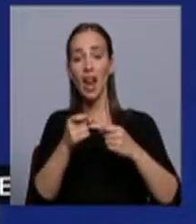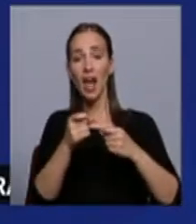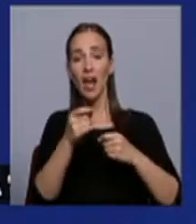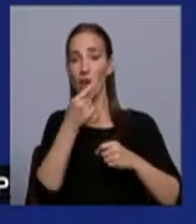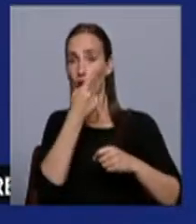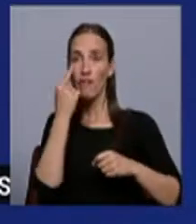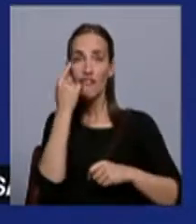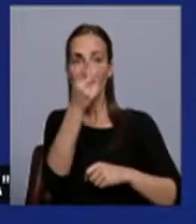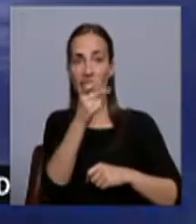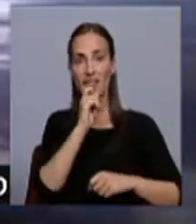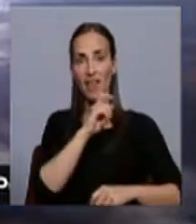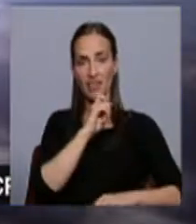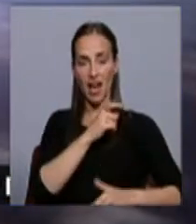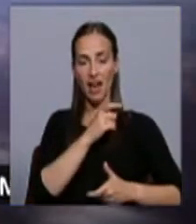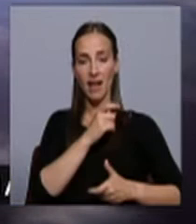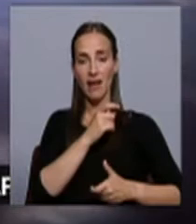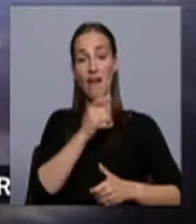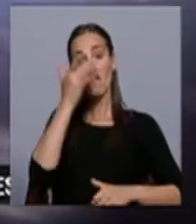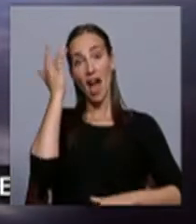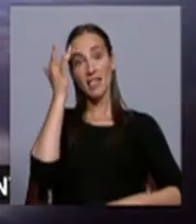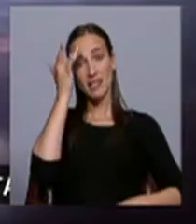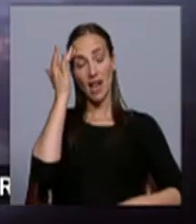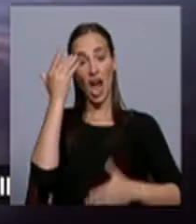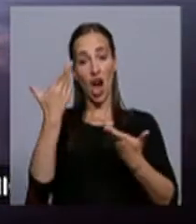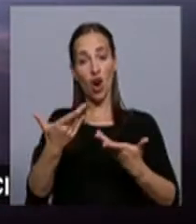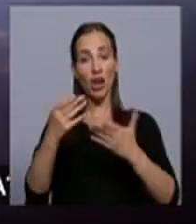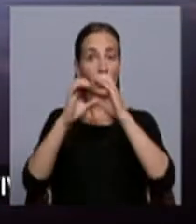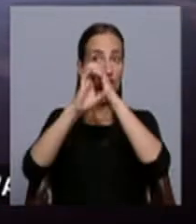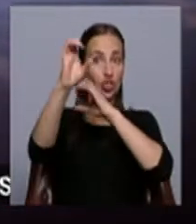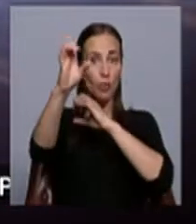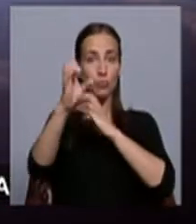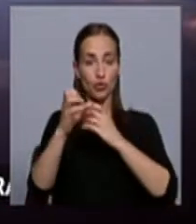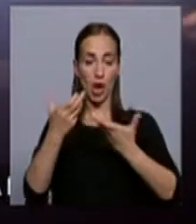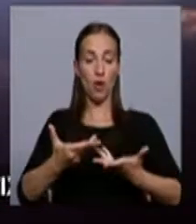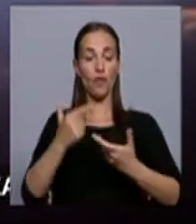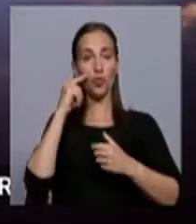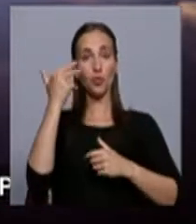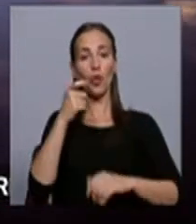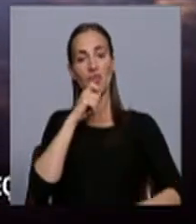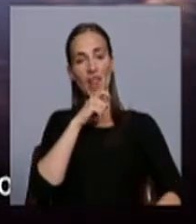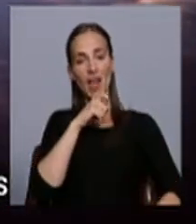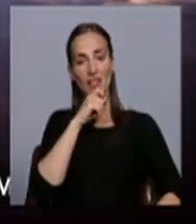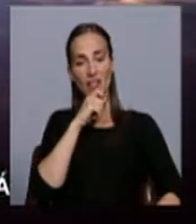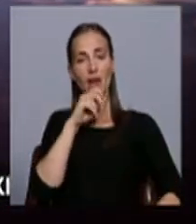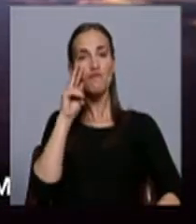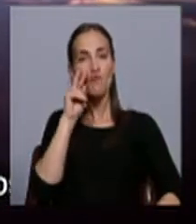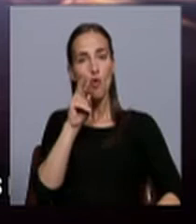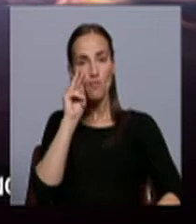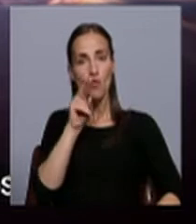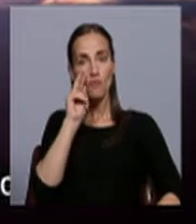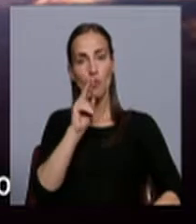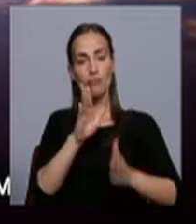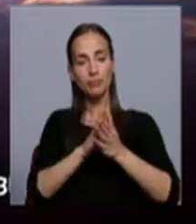custa de quê? De passar precisamente à frente da sua estrela. Ainda por cima é uma estrela que é visível a olho nu, ou seja, é mais fácil para os